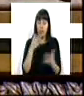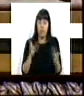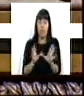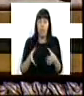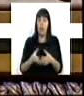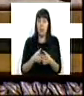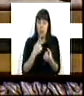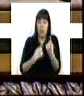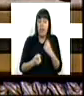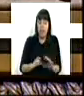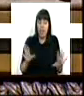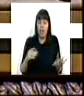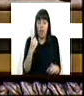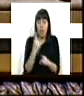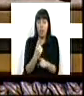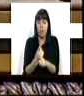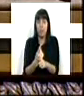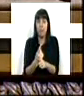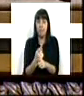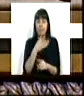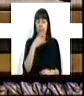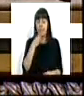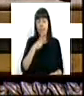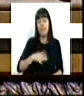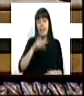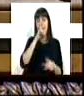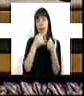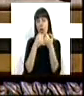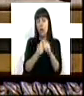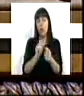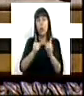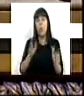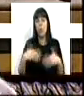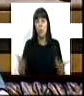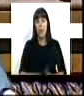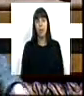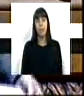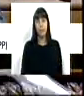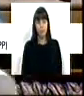que esta comissão de inquérito também venha a dizer-nos quem escondeu o quê?